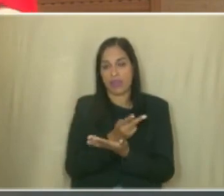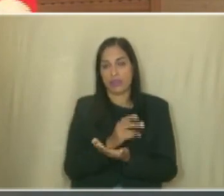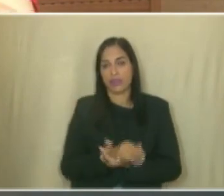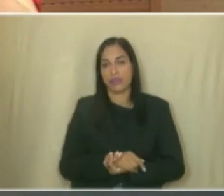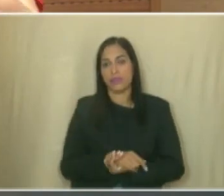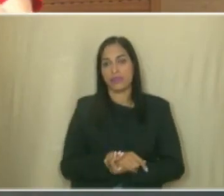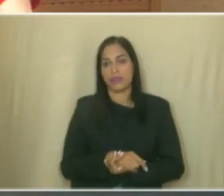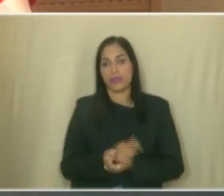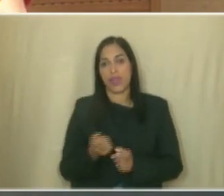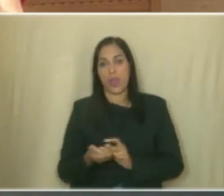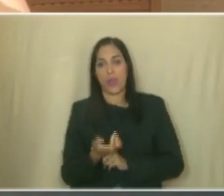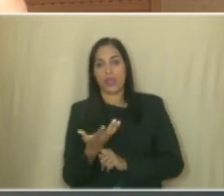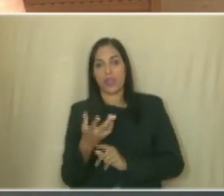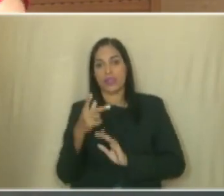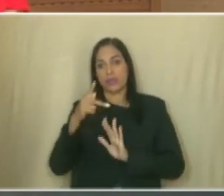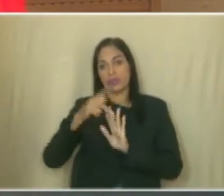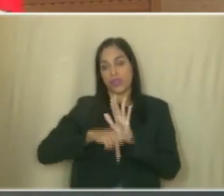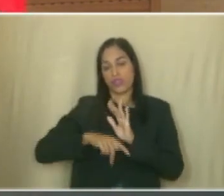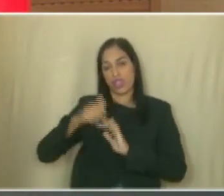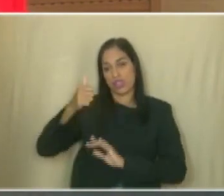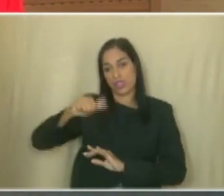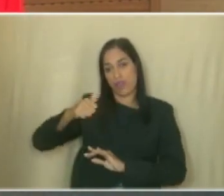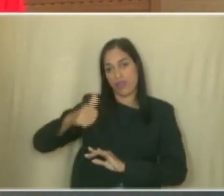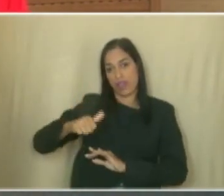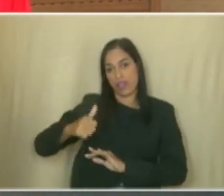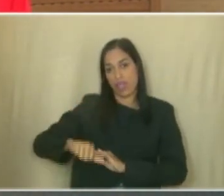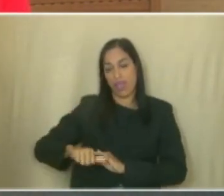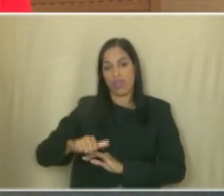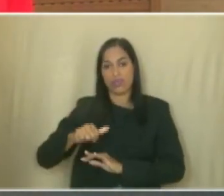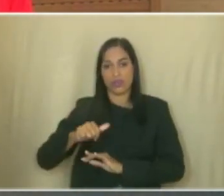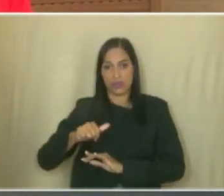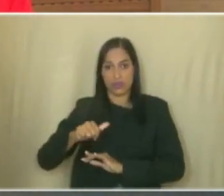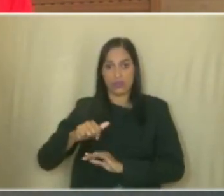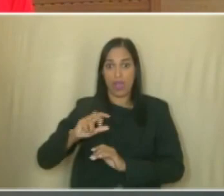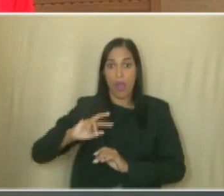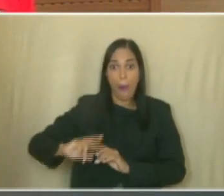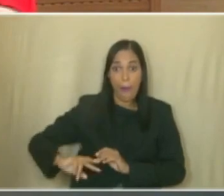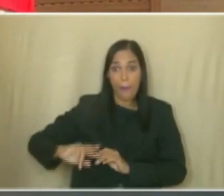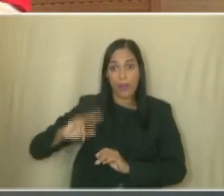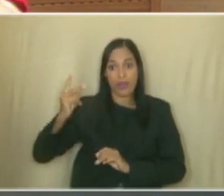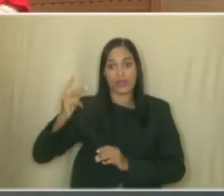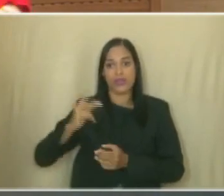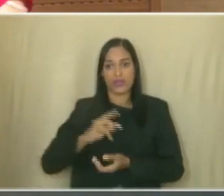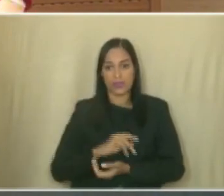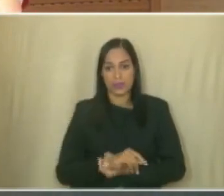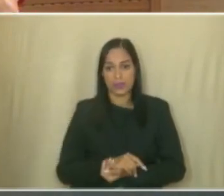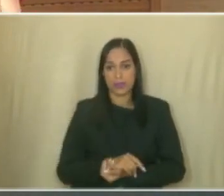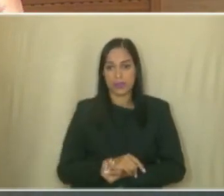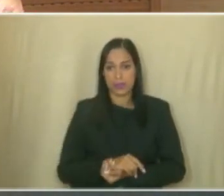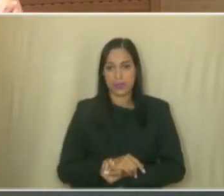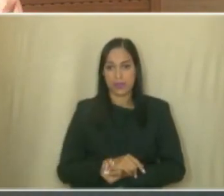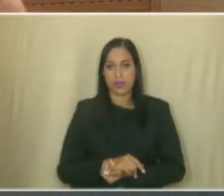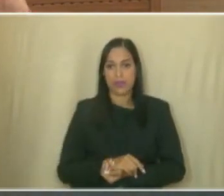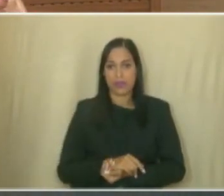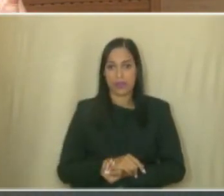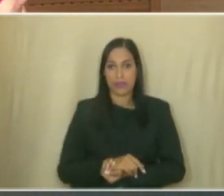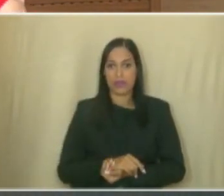que o número de projetos avaliados no seu mérito cultural aumente muito e que o